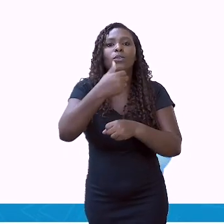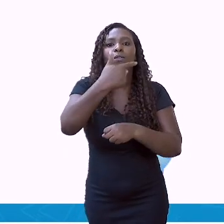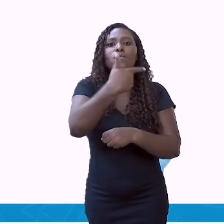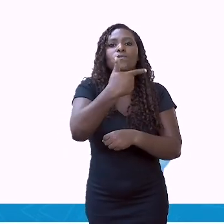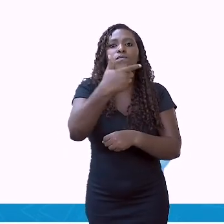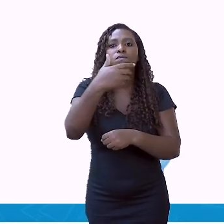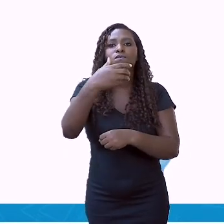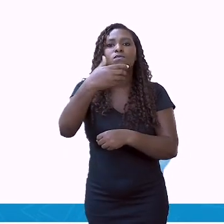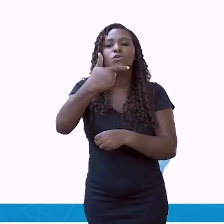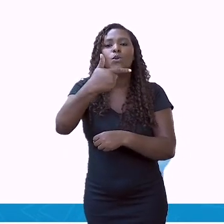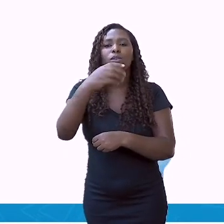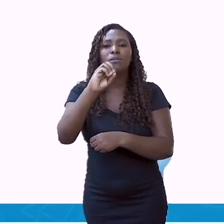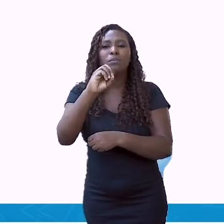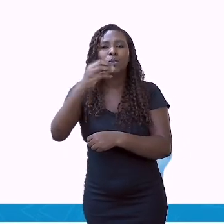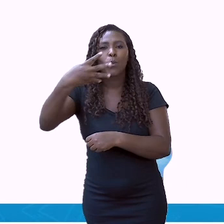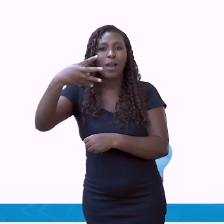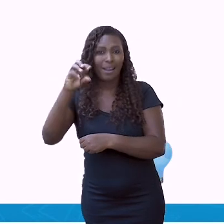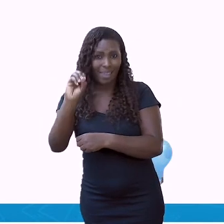até 2040.